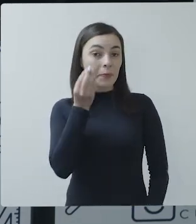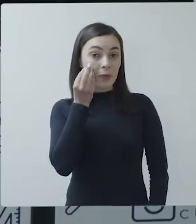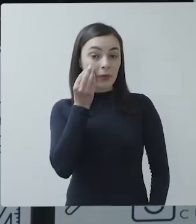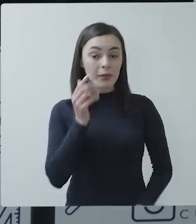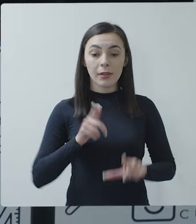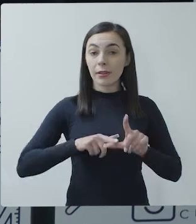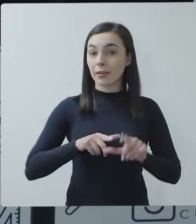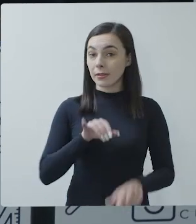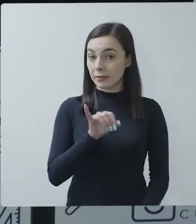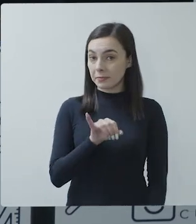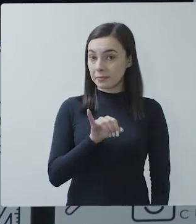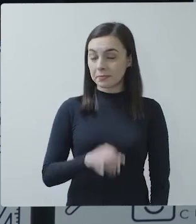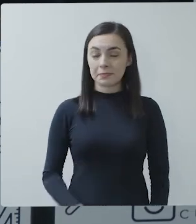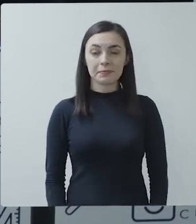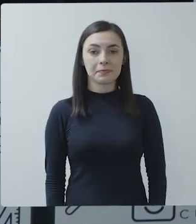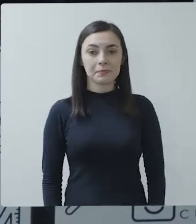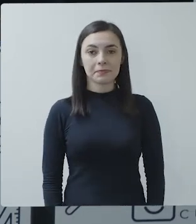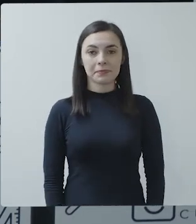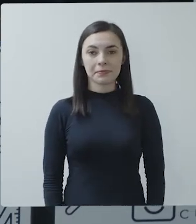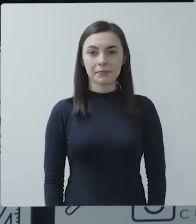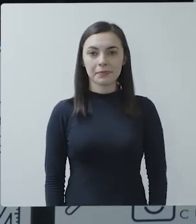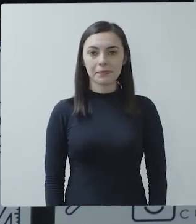a letra I?